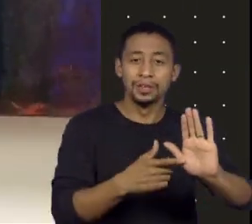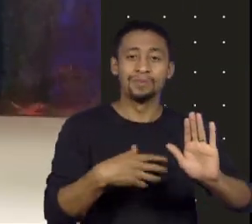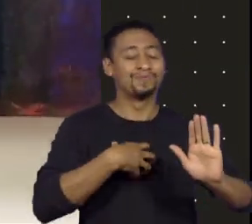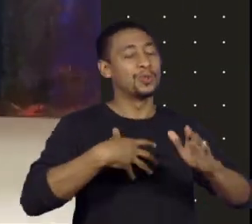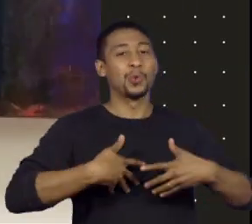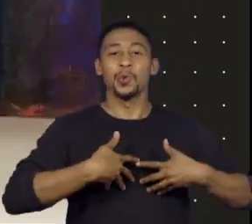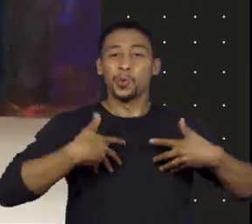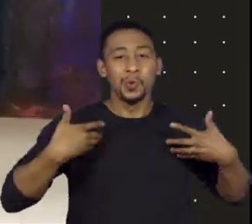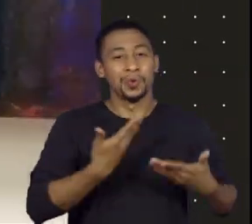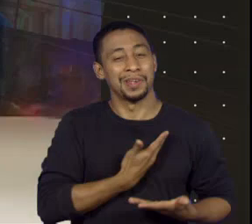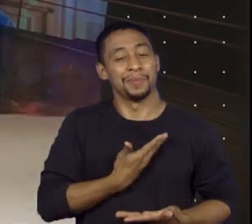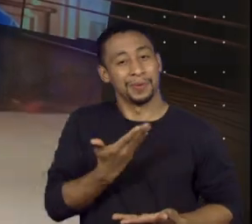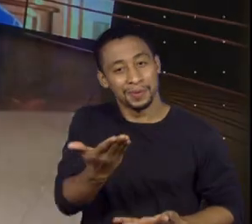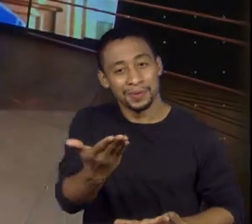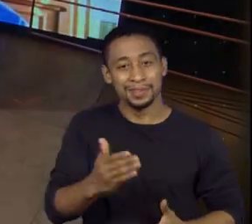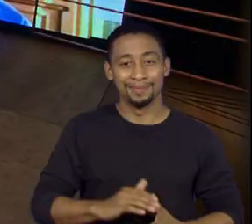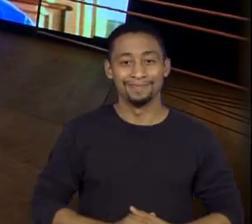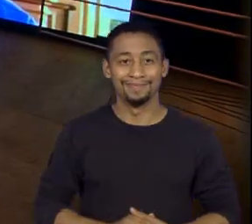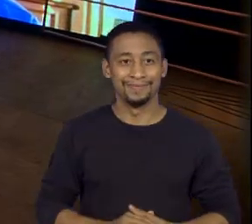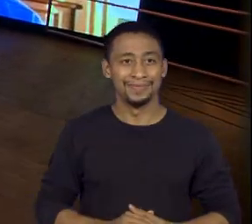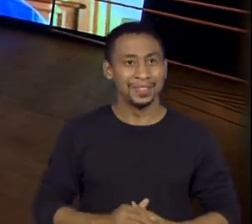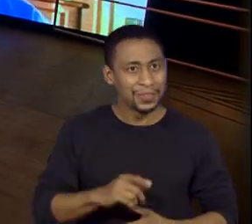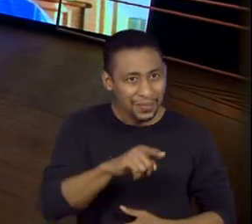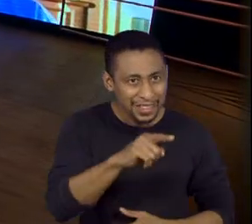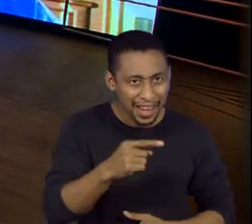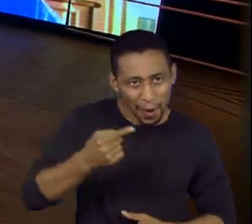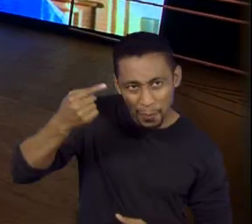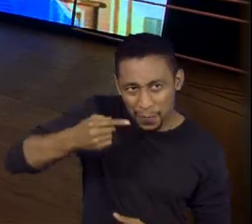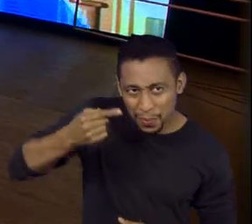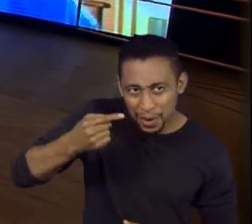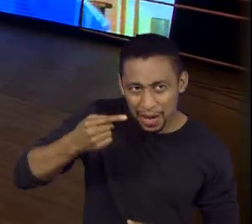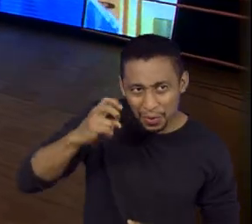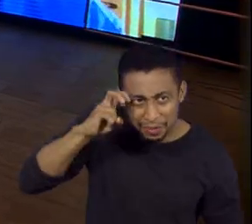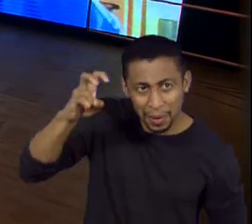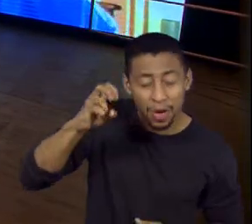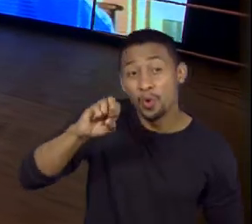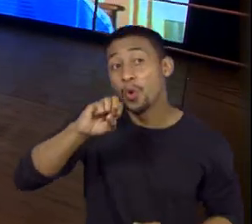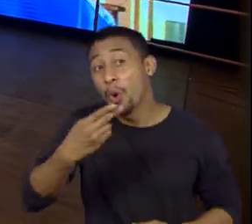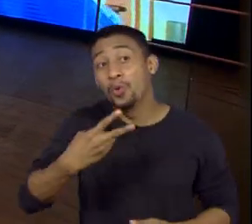tenho orgulho de ser amigo dele. Você era o gênio número 1 ou o número 2?